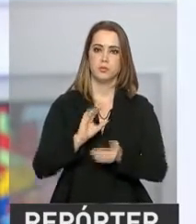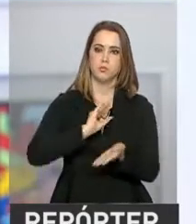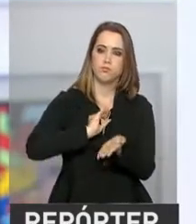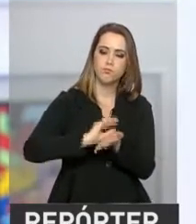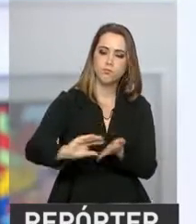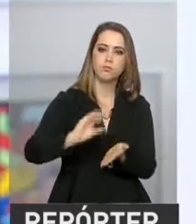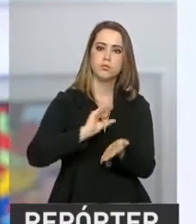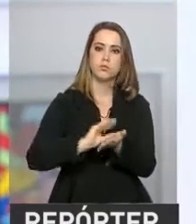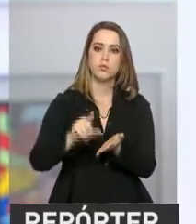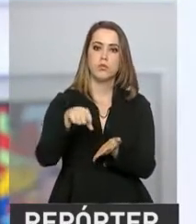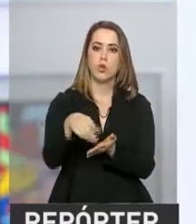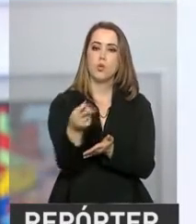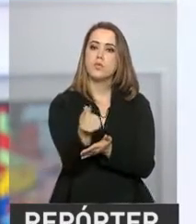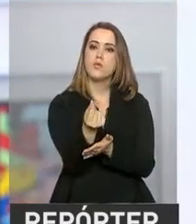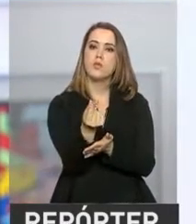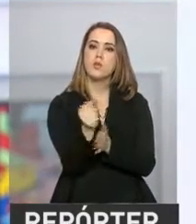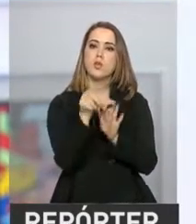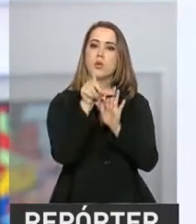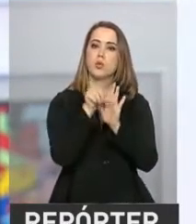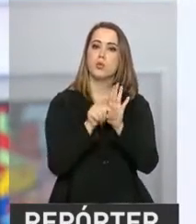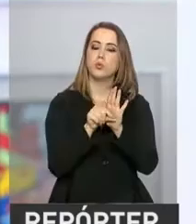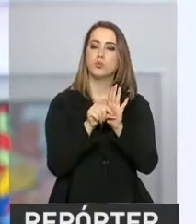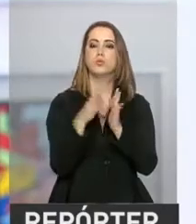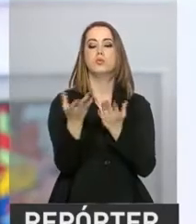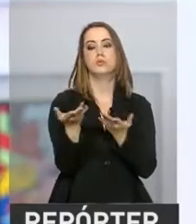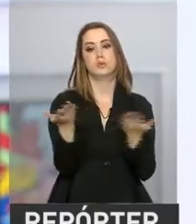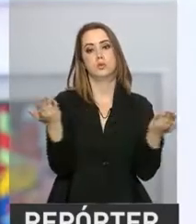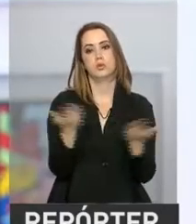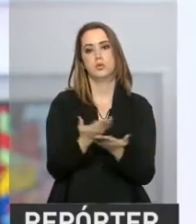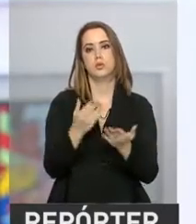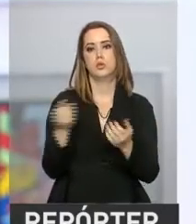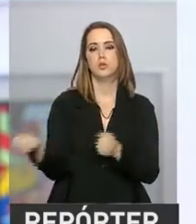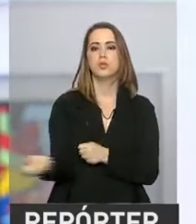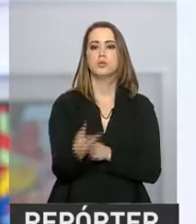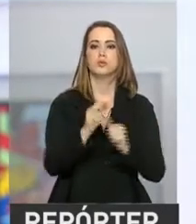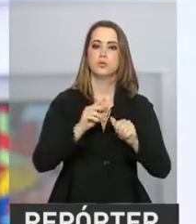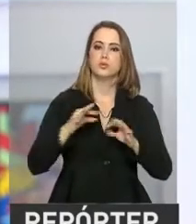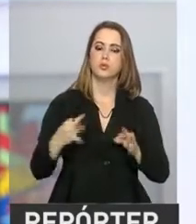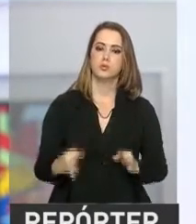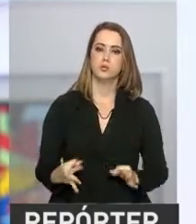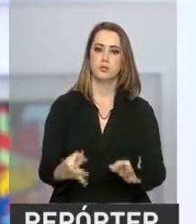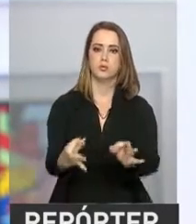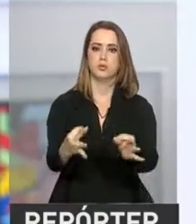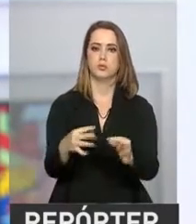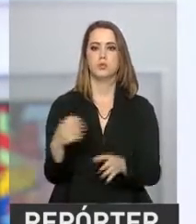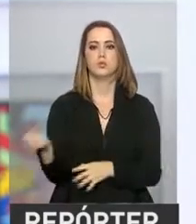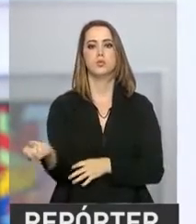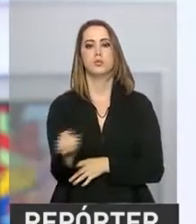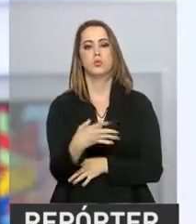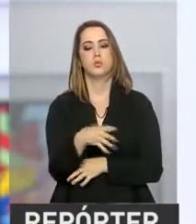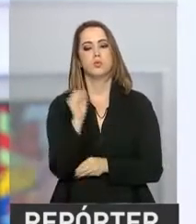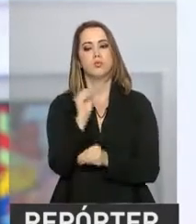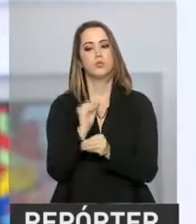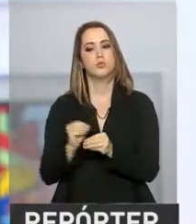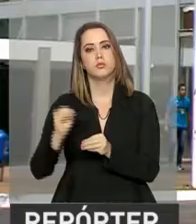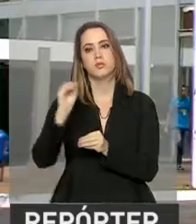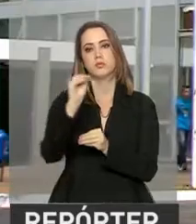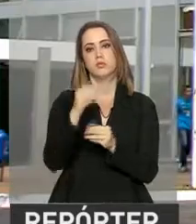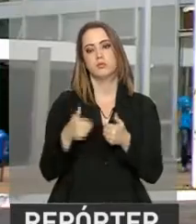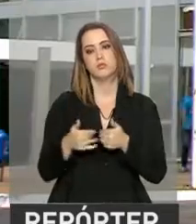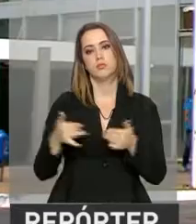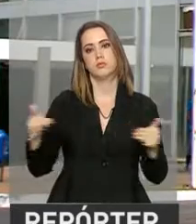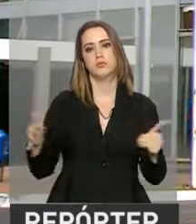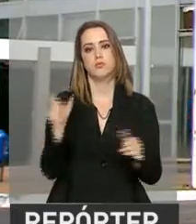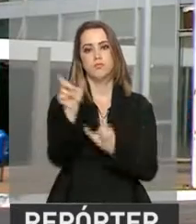investir esta economia que fazemos em modernização dos protocolos em novos atendimentos e ampliação do acesso.